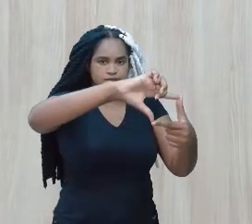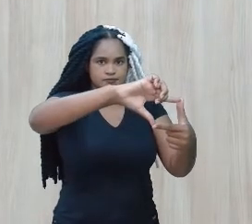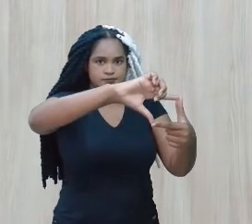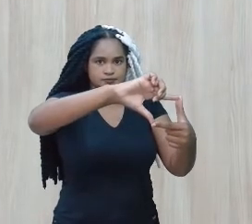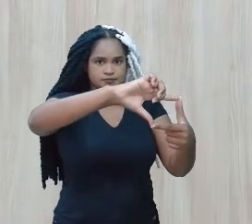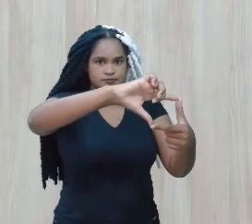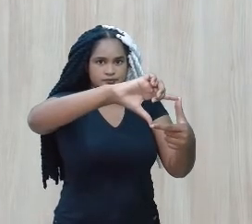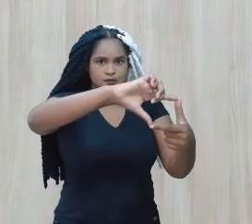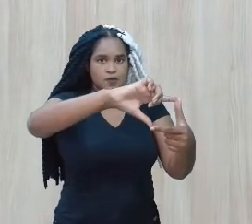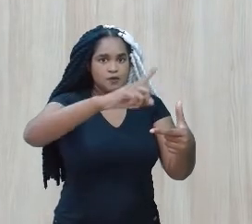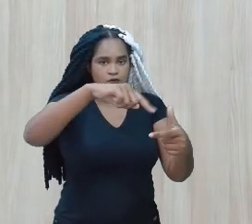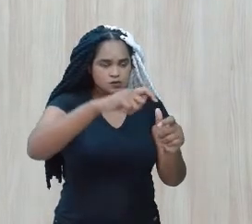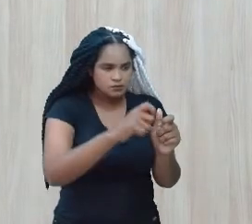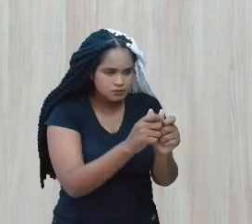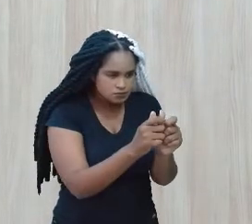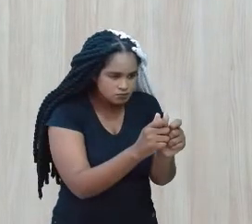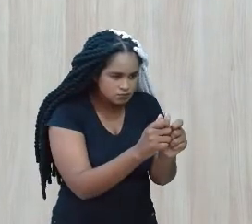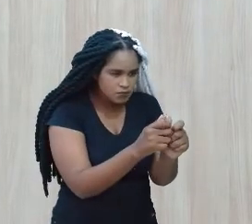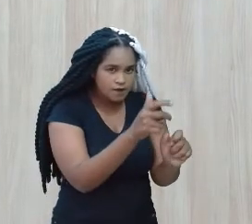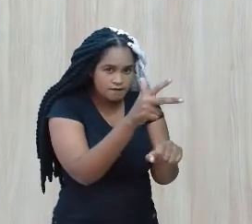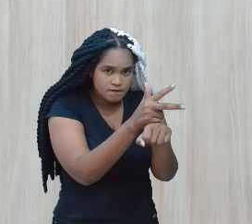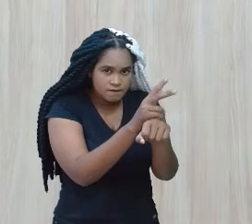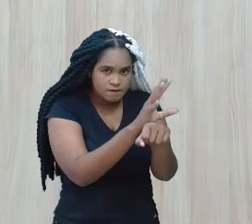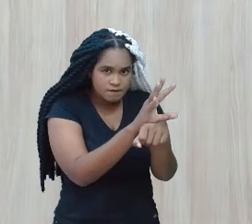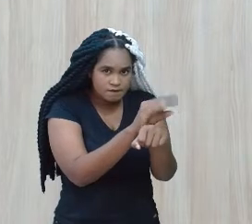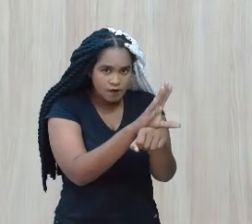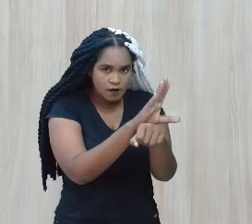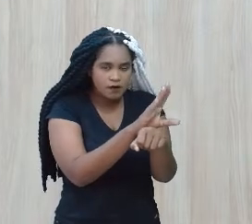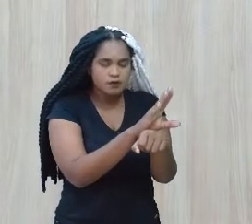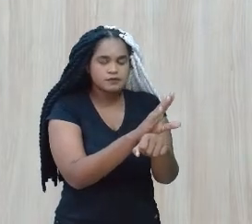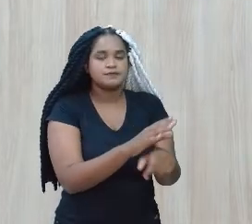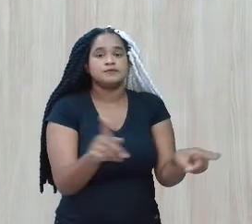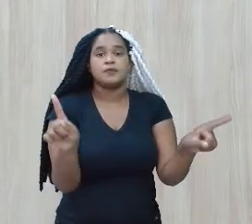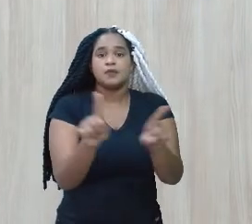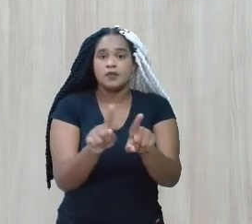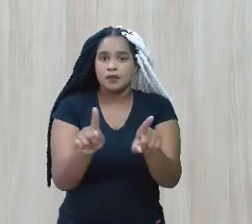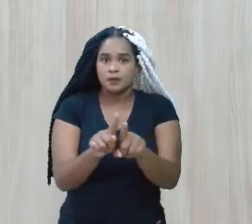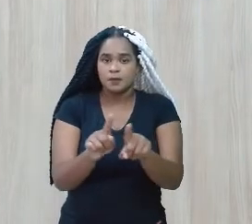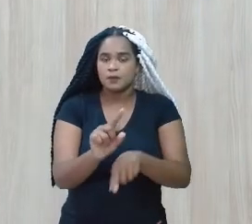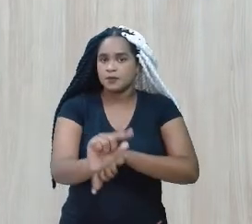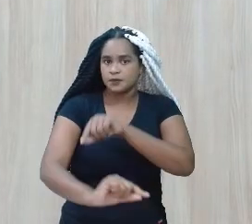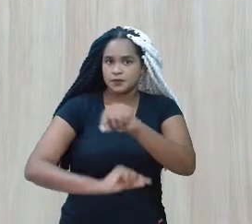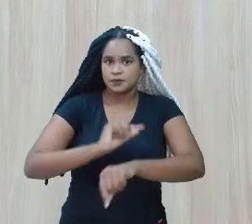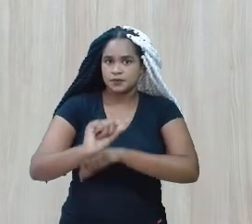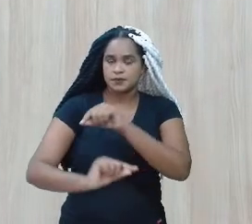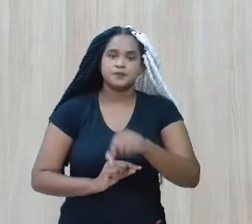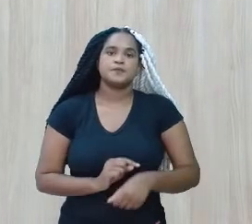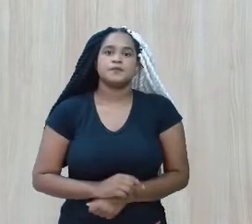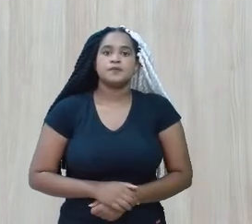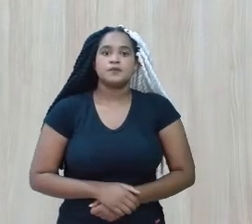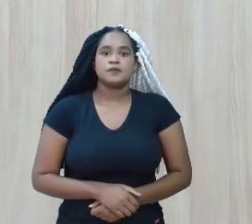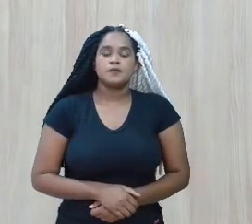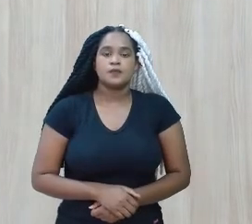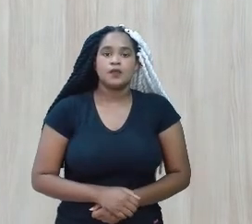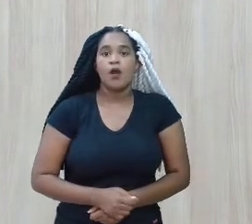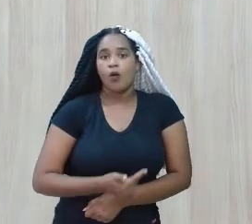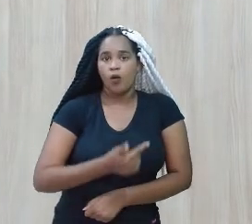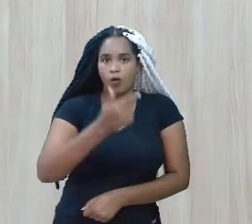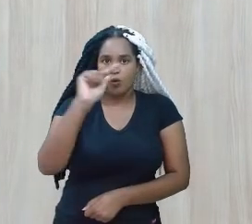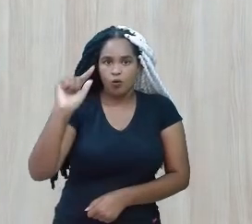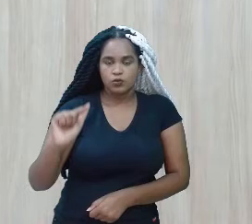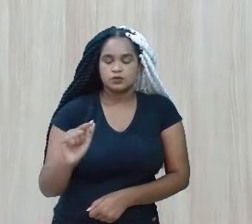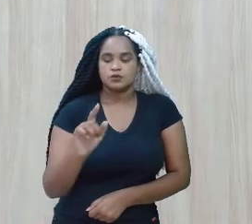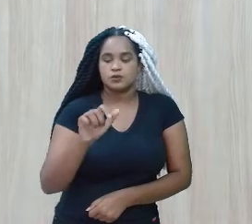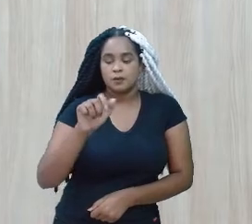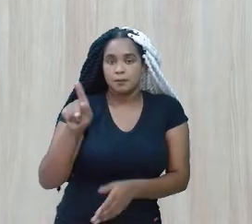vocês e vocês estarão também tendo outro QR Code que será